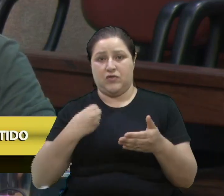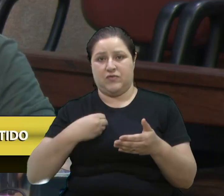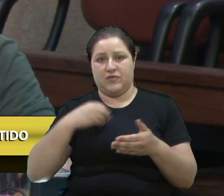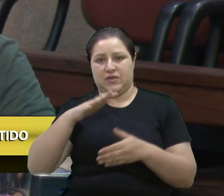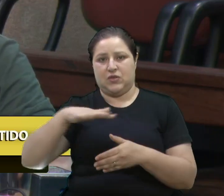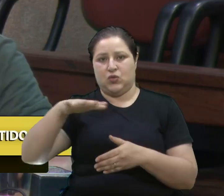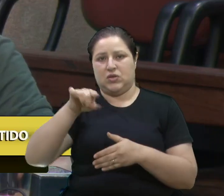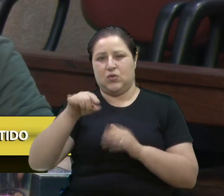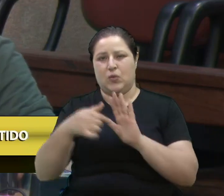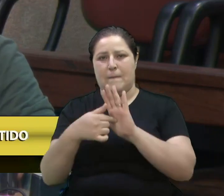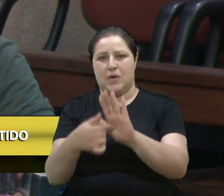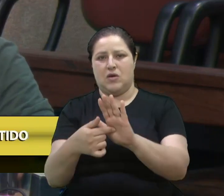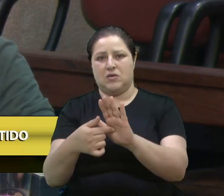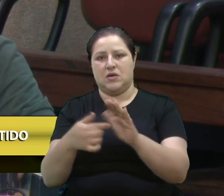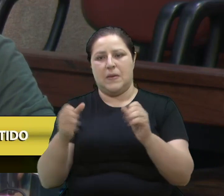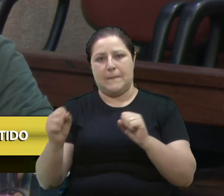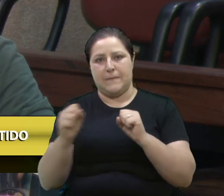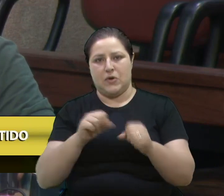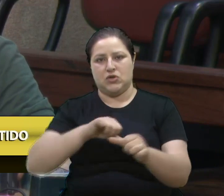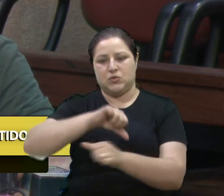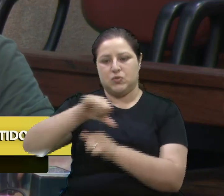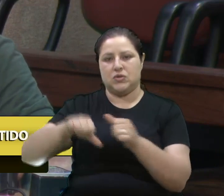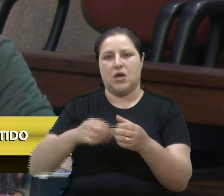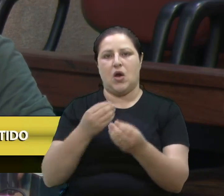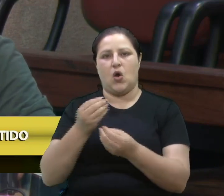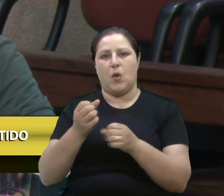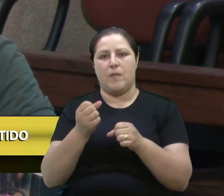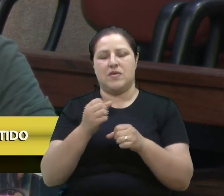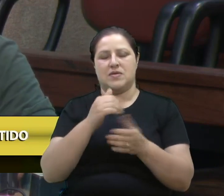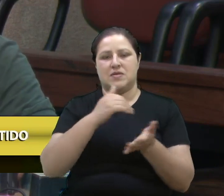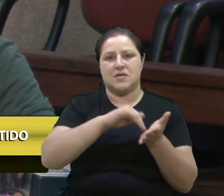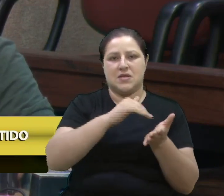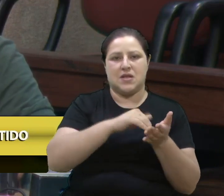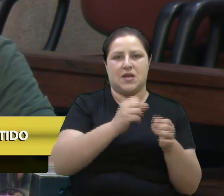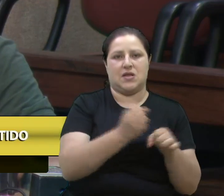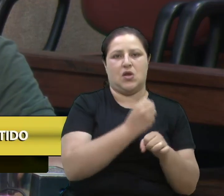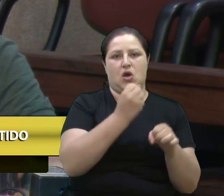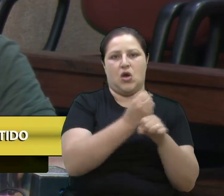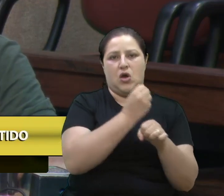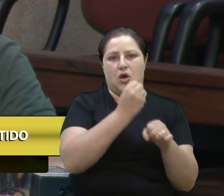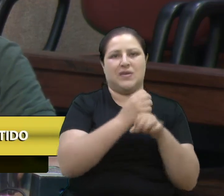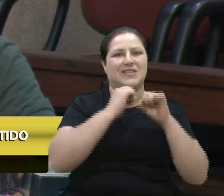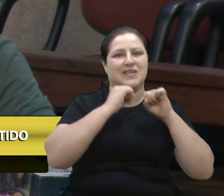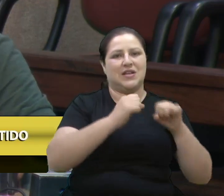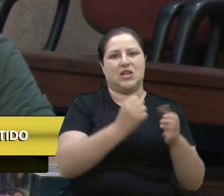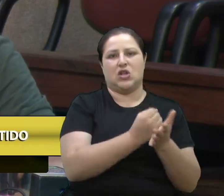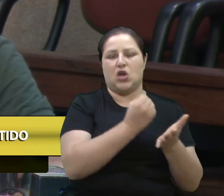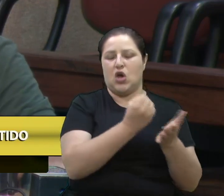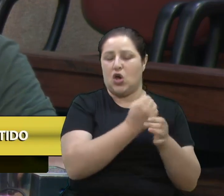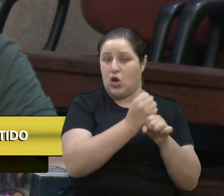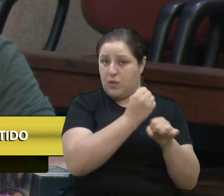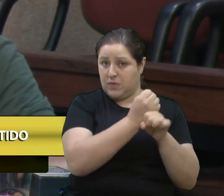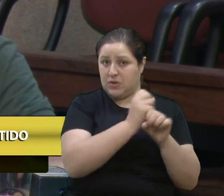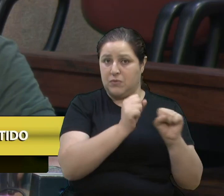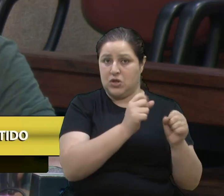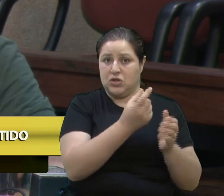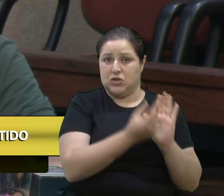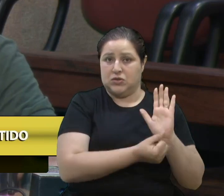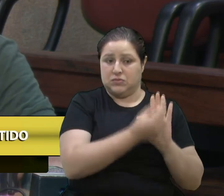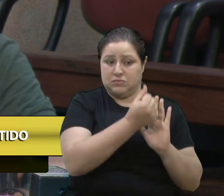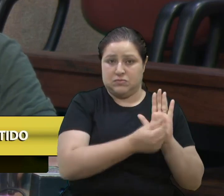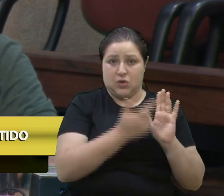que pode inclusive mudar como a Secretaria de Obras, por exemplo, e outras secretarias, a questão financeira de poder de